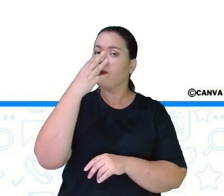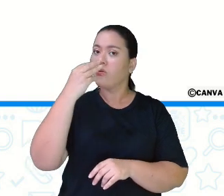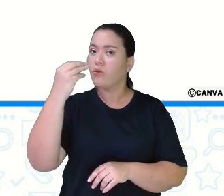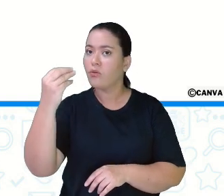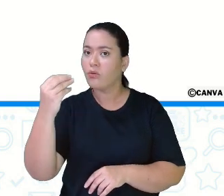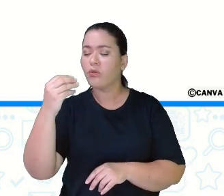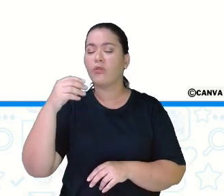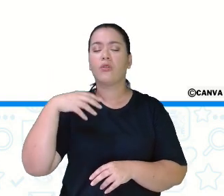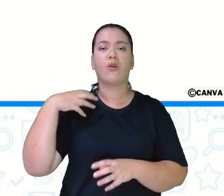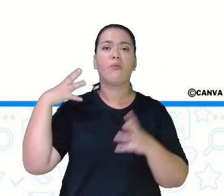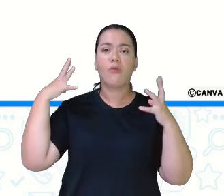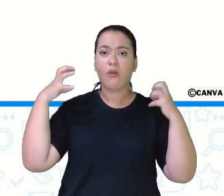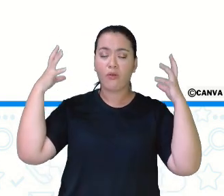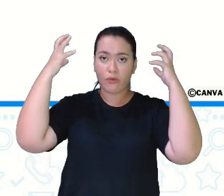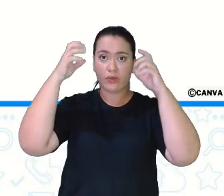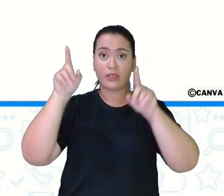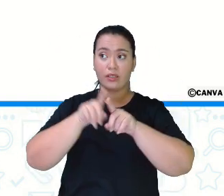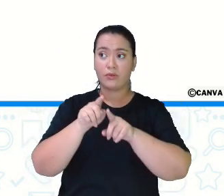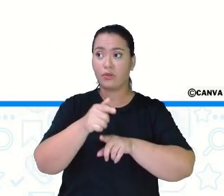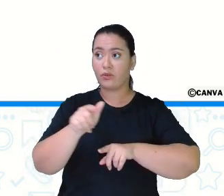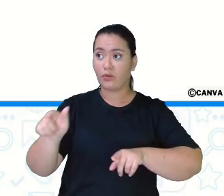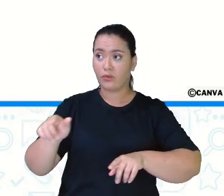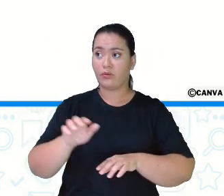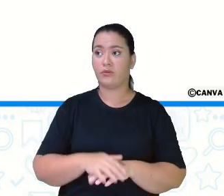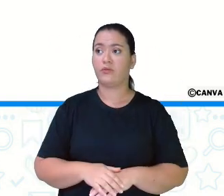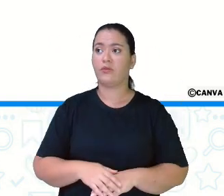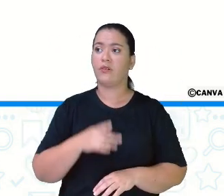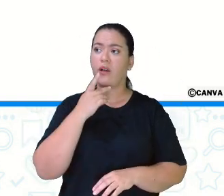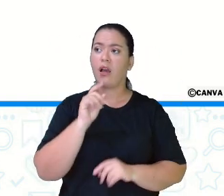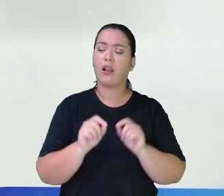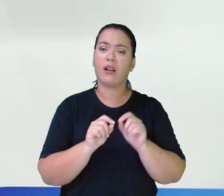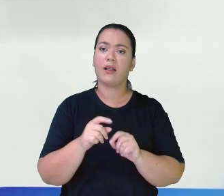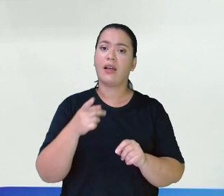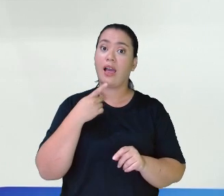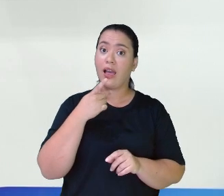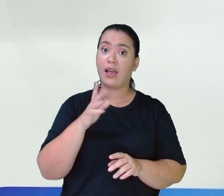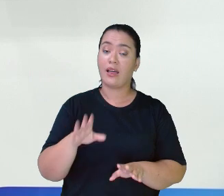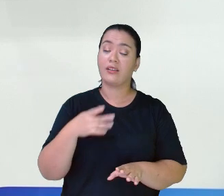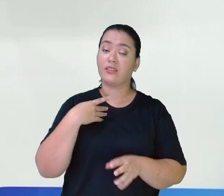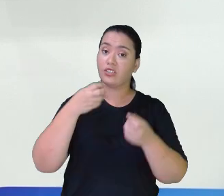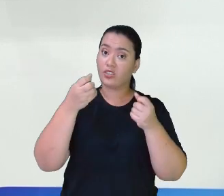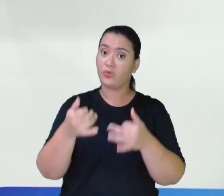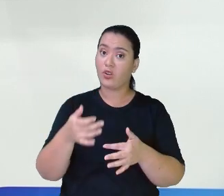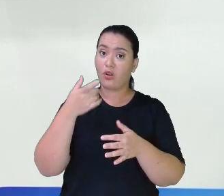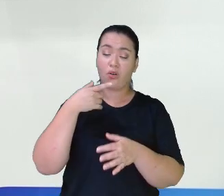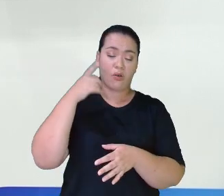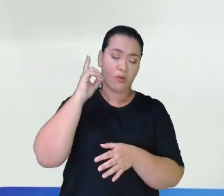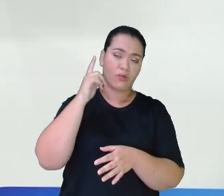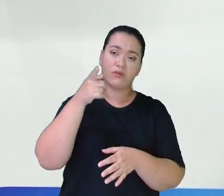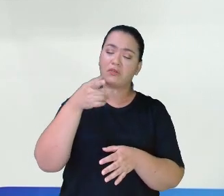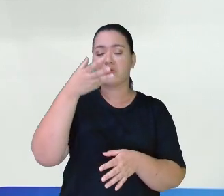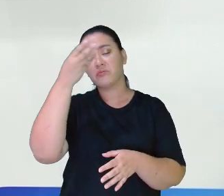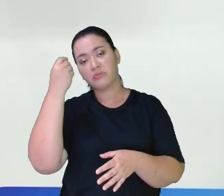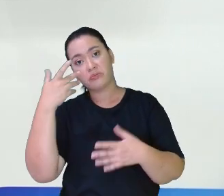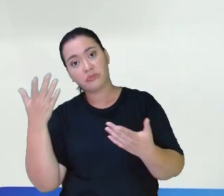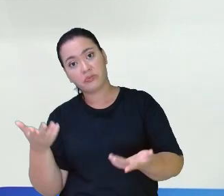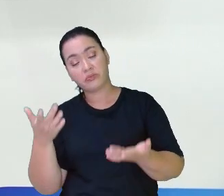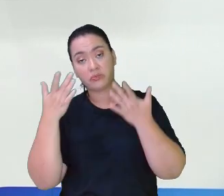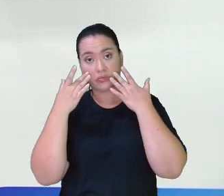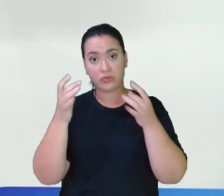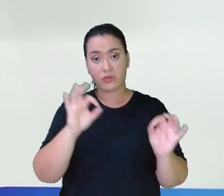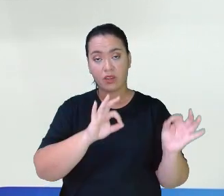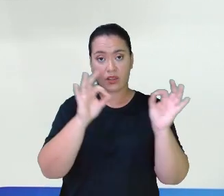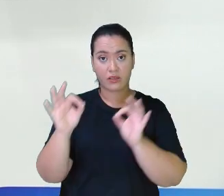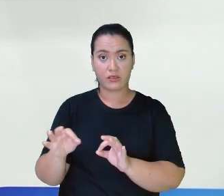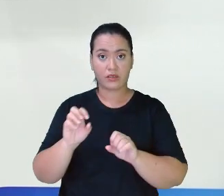Cordeiro, entre outras. Deixa eu só dar uma explicação bem rapidinha. Eu falei isso ontem, mas você pode ter esquecido ou não assistiu